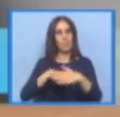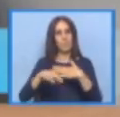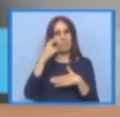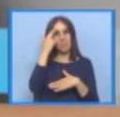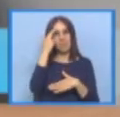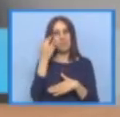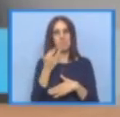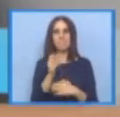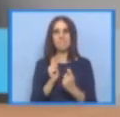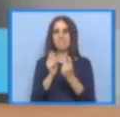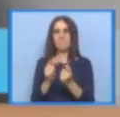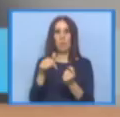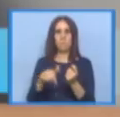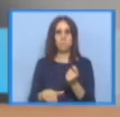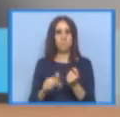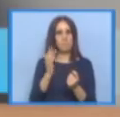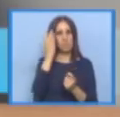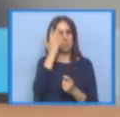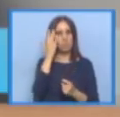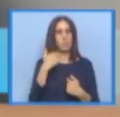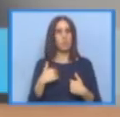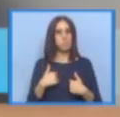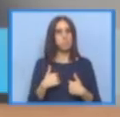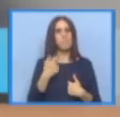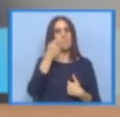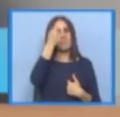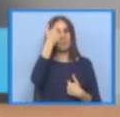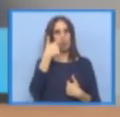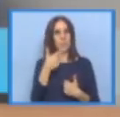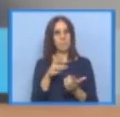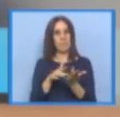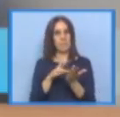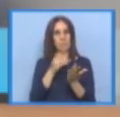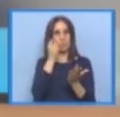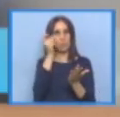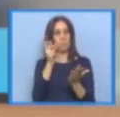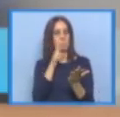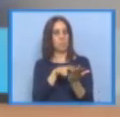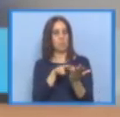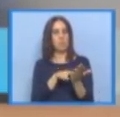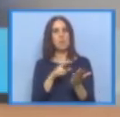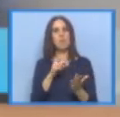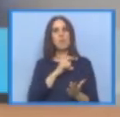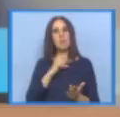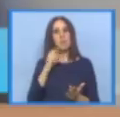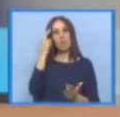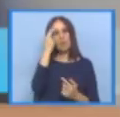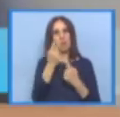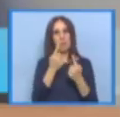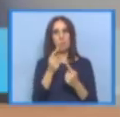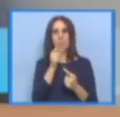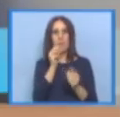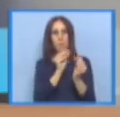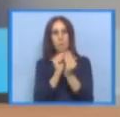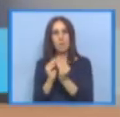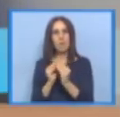rapidamente o canonizou. E sabe-se também da sua história, num dos livros que li sobre ele, que alguns padres madeirenses combinavam entre